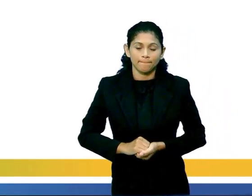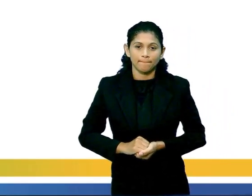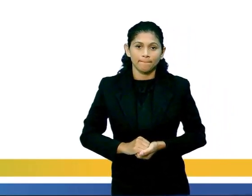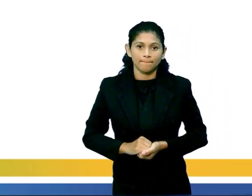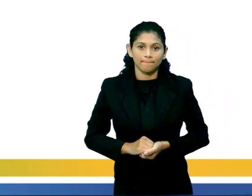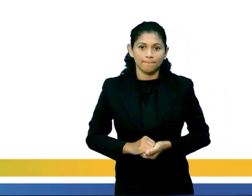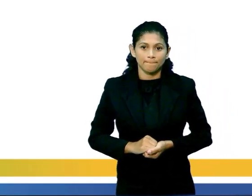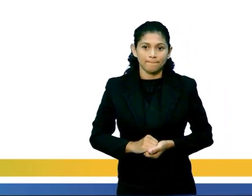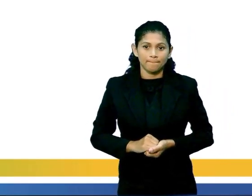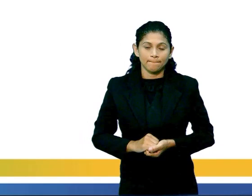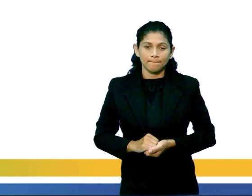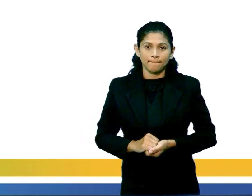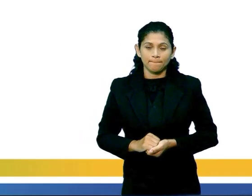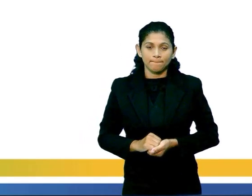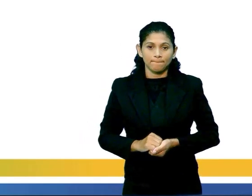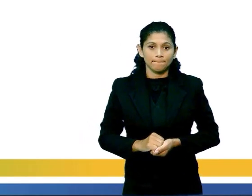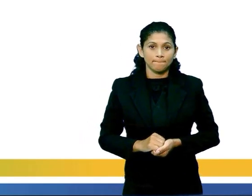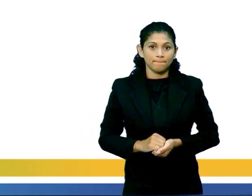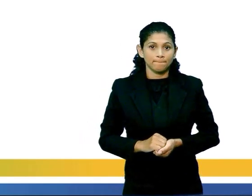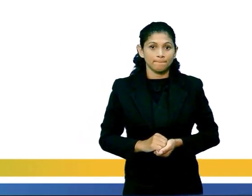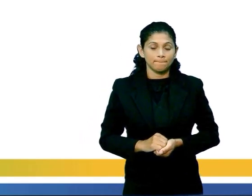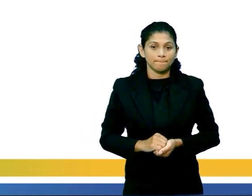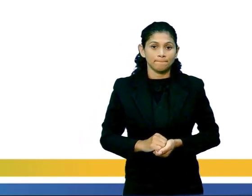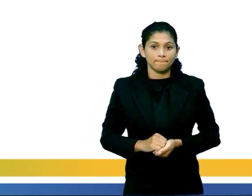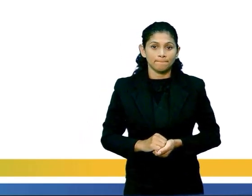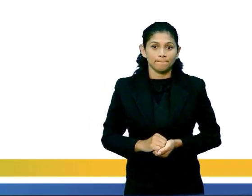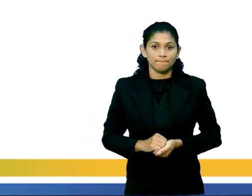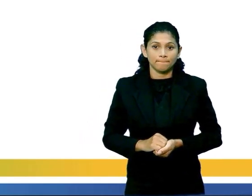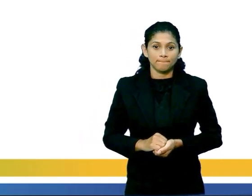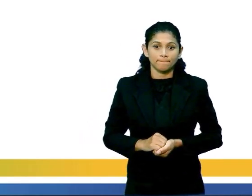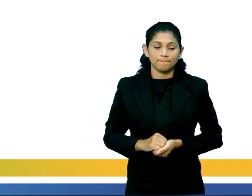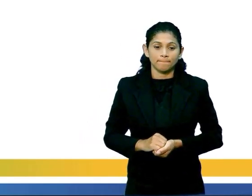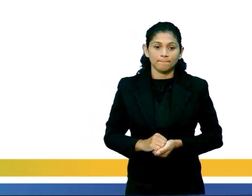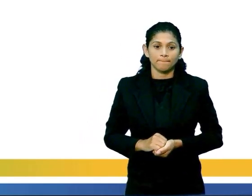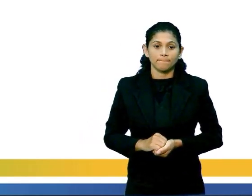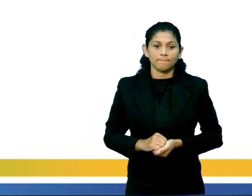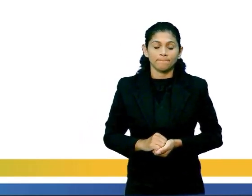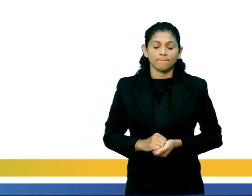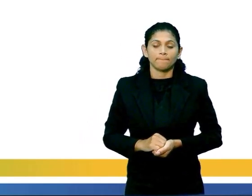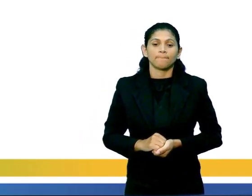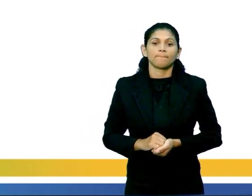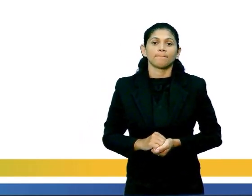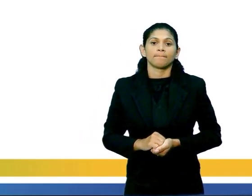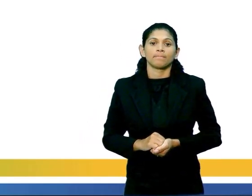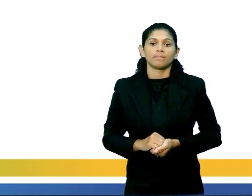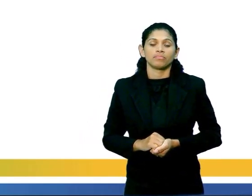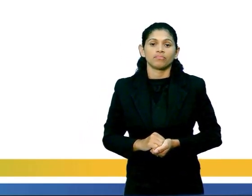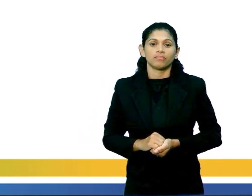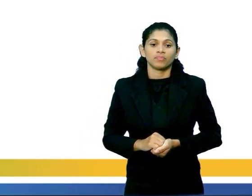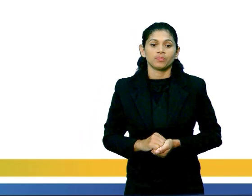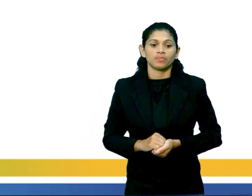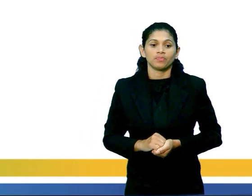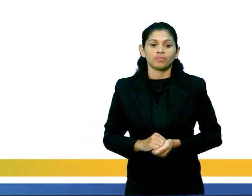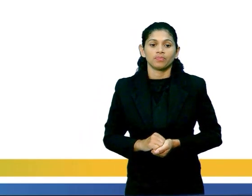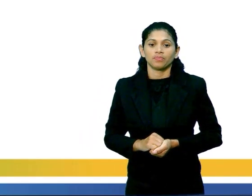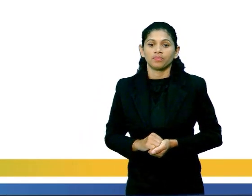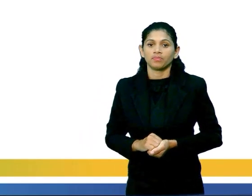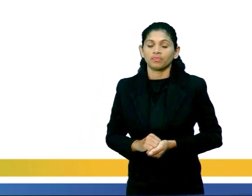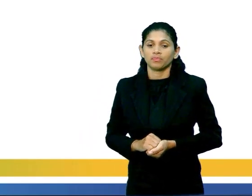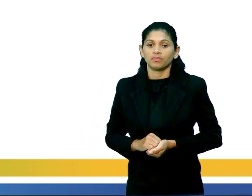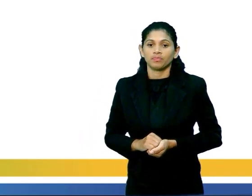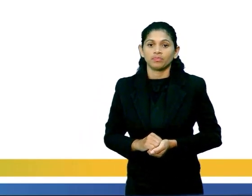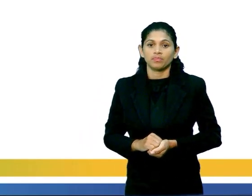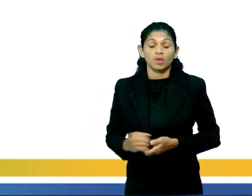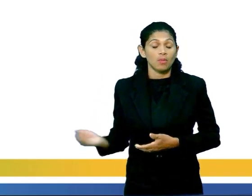2A, ok? Então, nós já resolvemos duas, falando sobre x-vértices e y-vértices. Vamos a